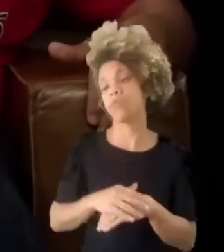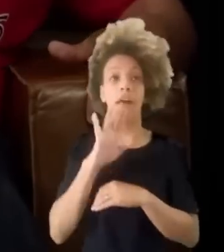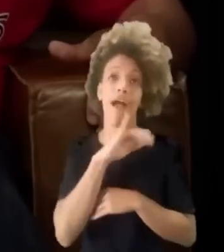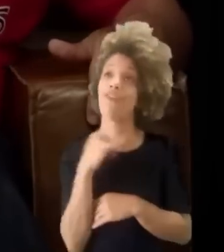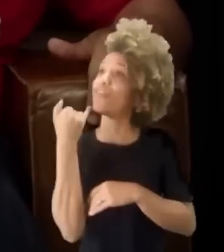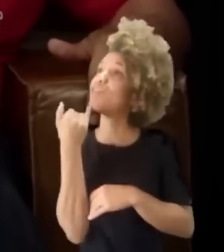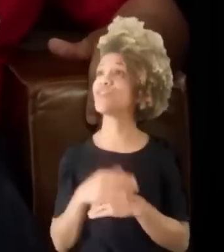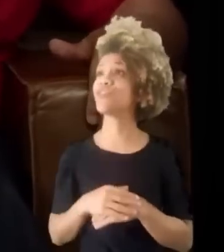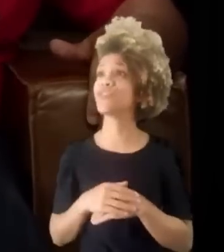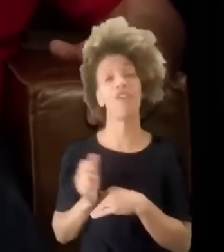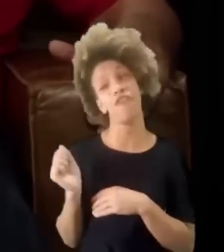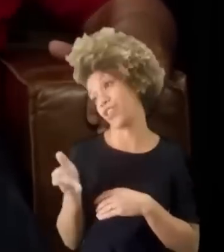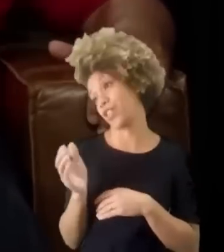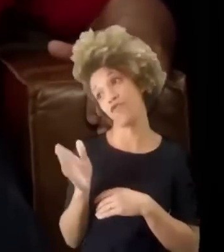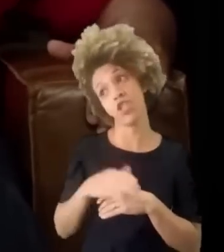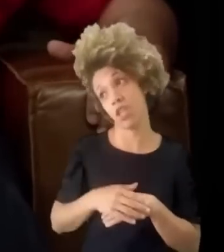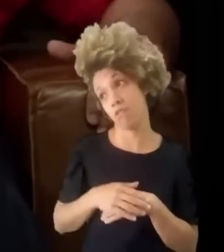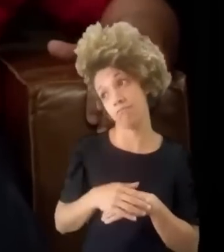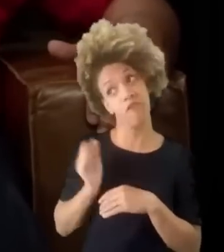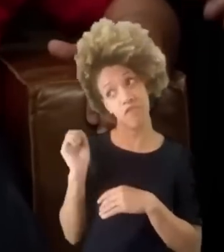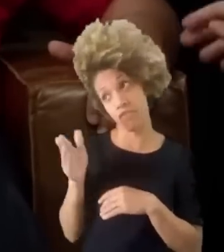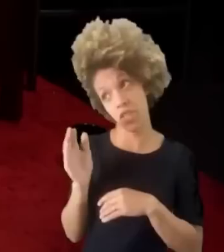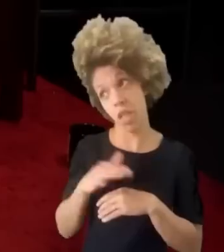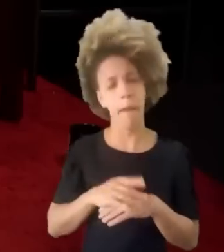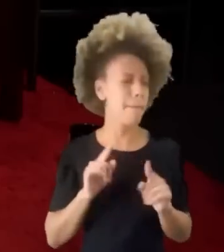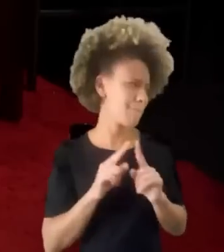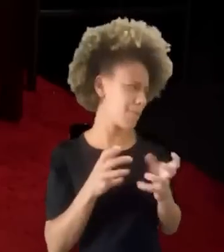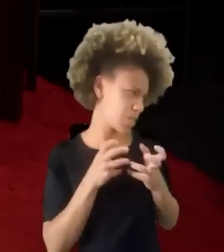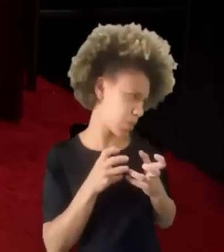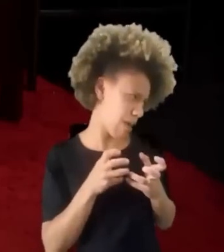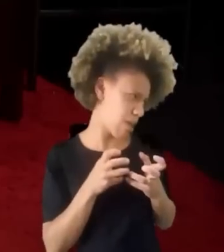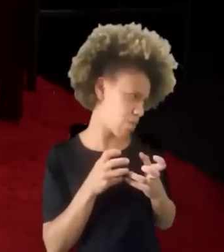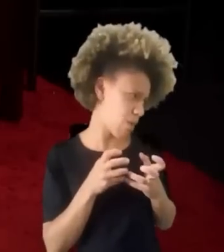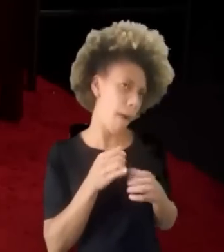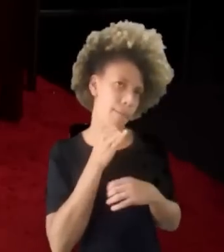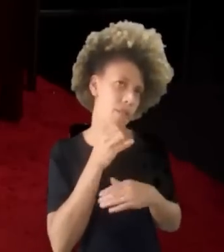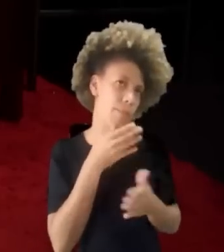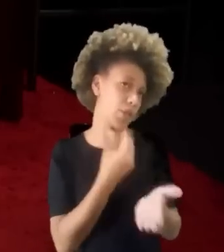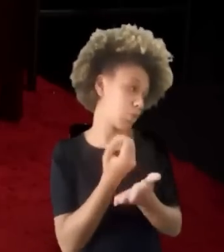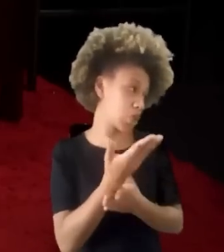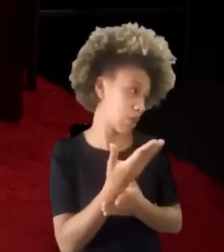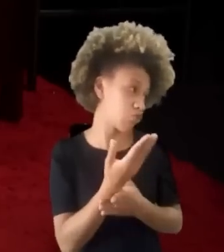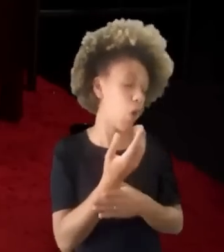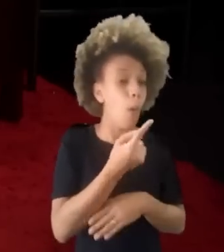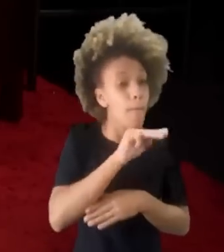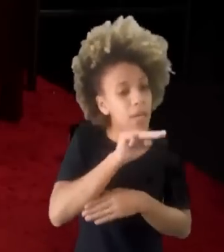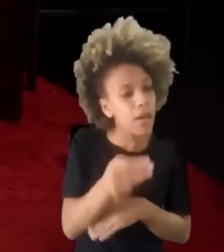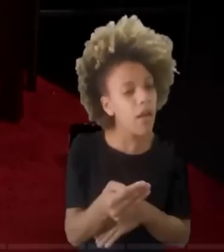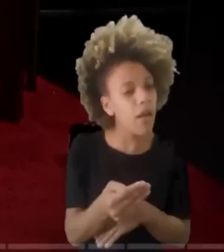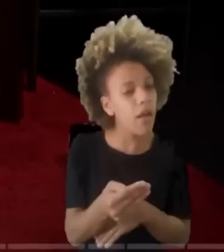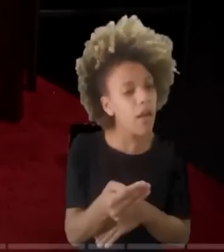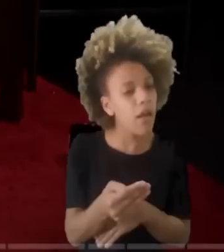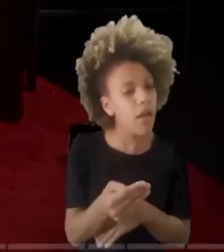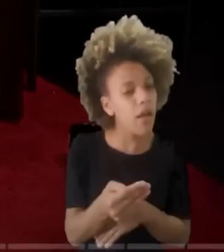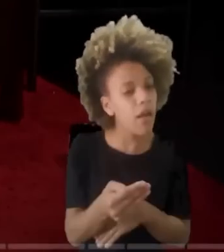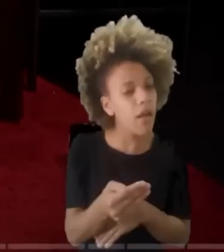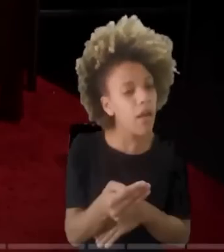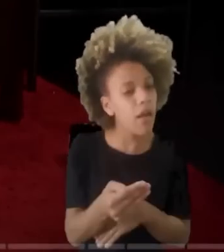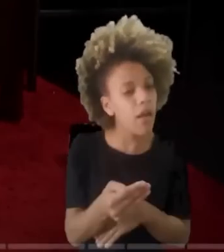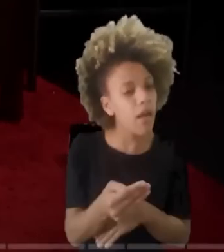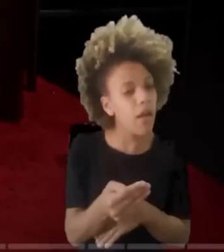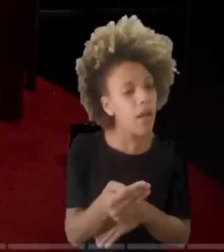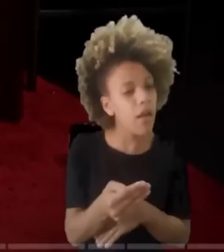ai fude e ela vai te ela vai te engolir mas será que eu quero ser esse podcast que é 1 milhão Será que coma galera